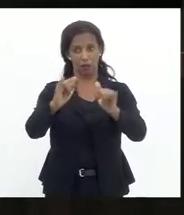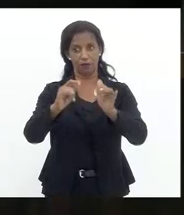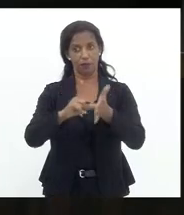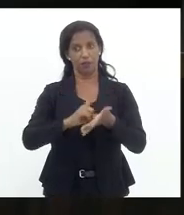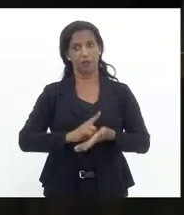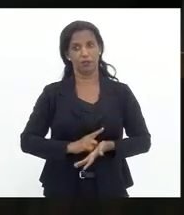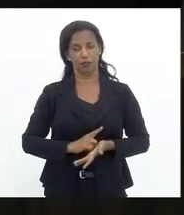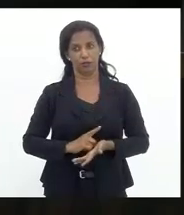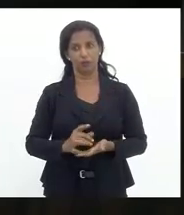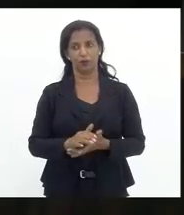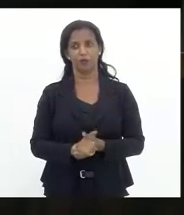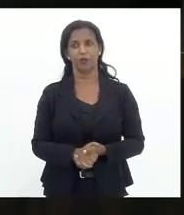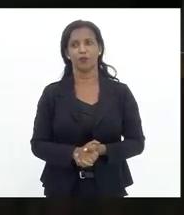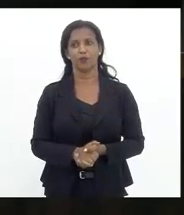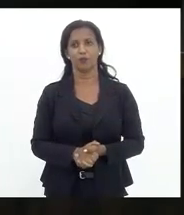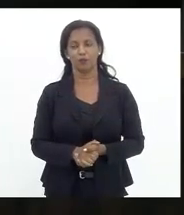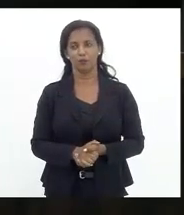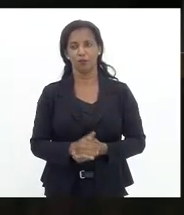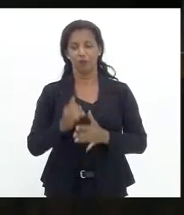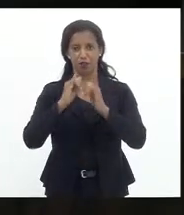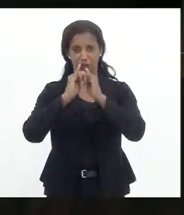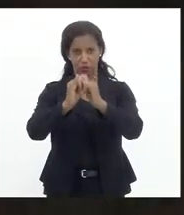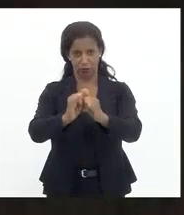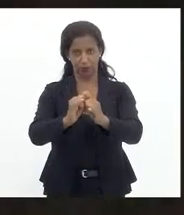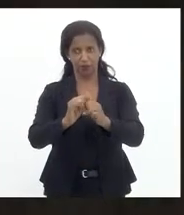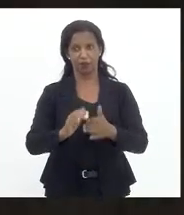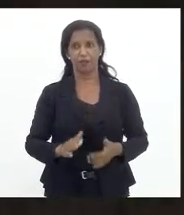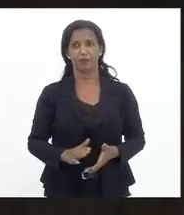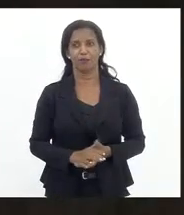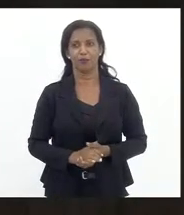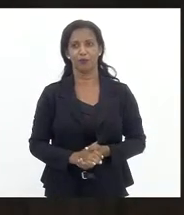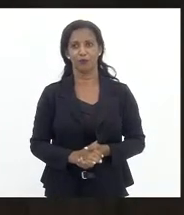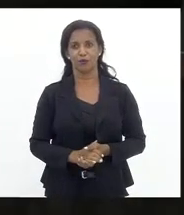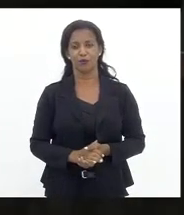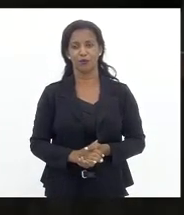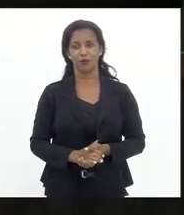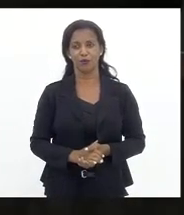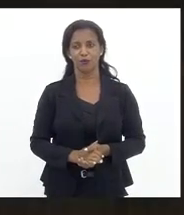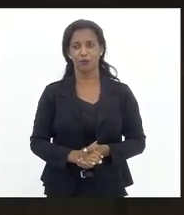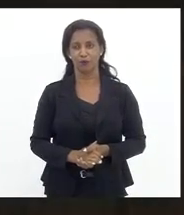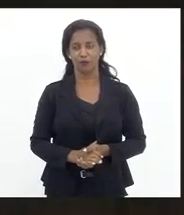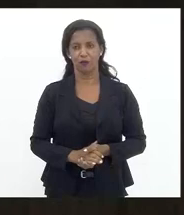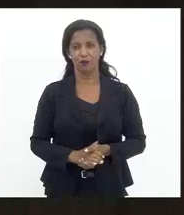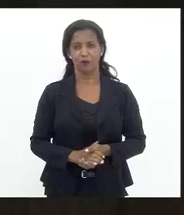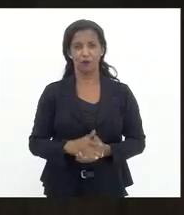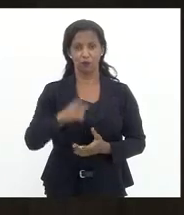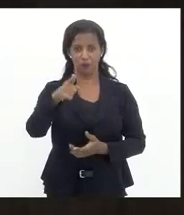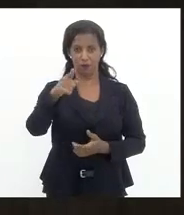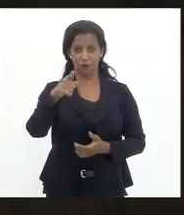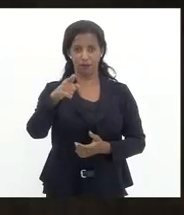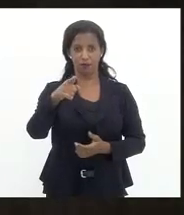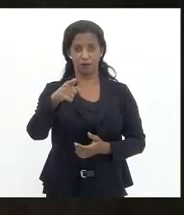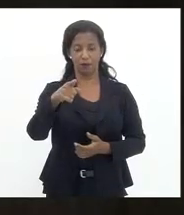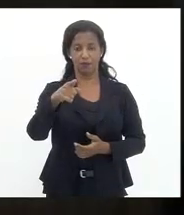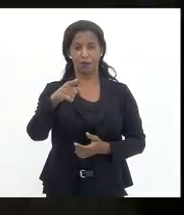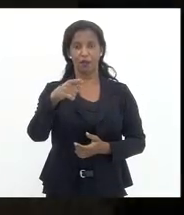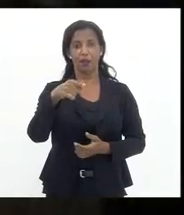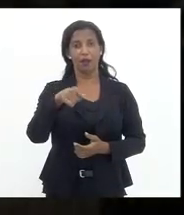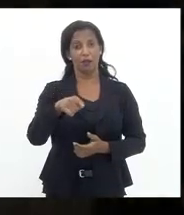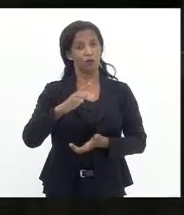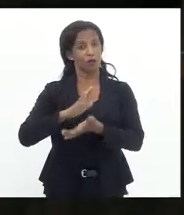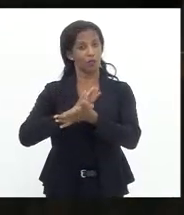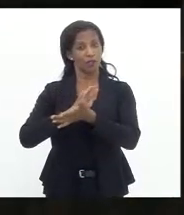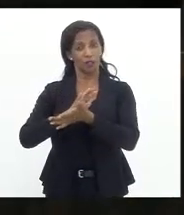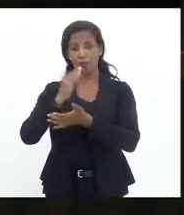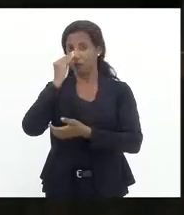eu avisei antes. Presidente. Eu avisei antes. Vossa Excelência, presidente. Eu avisei antes. Vossa Excelência está sendo discriminatório com o parlamentar dessa casa, presidente.